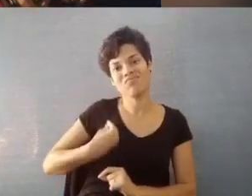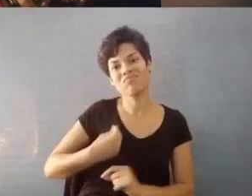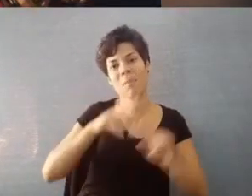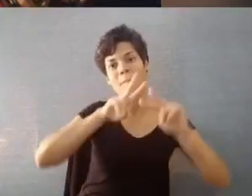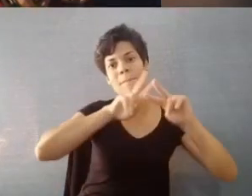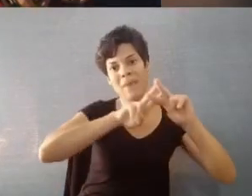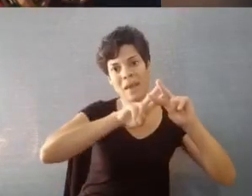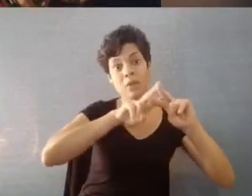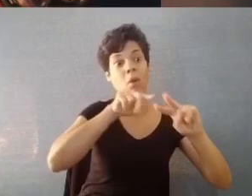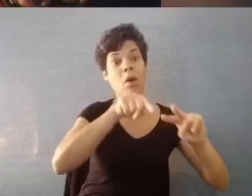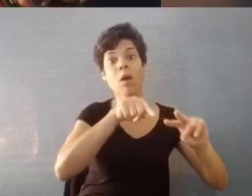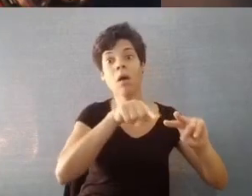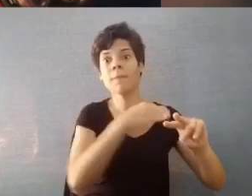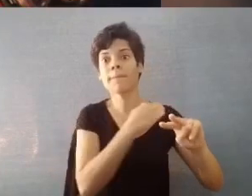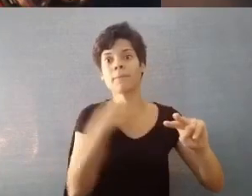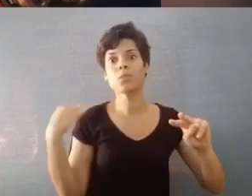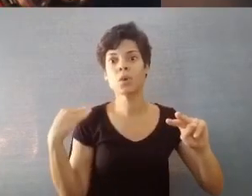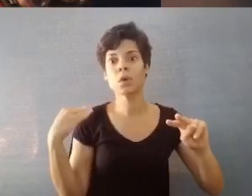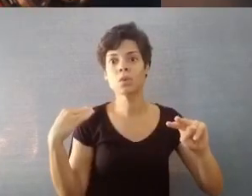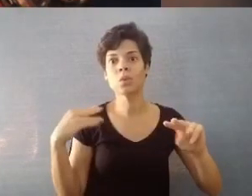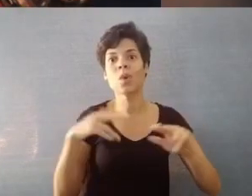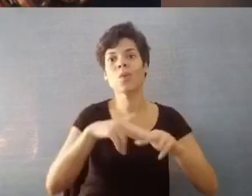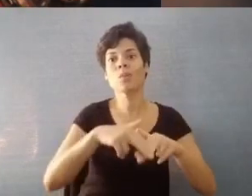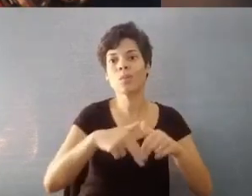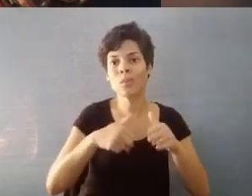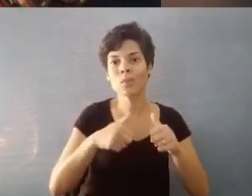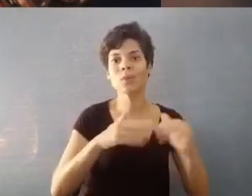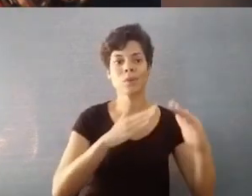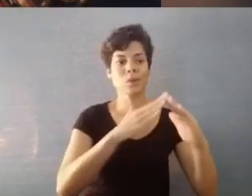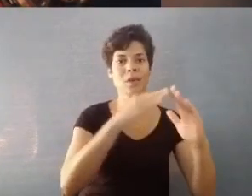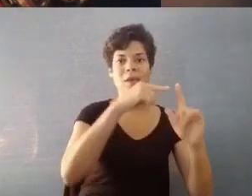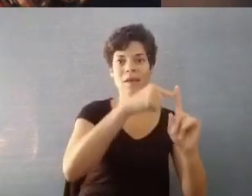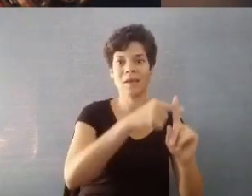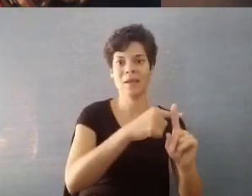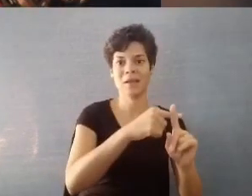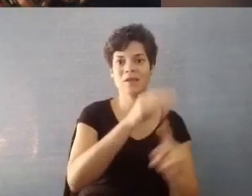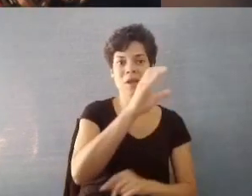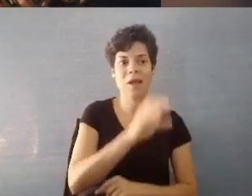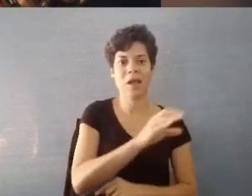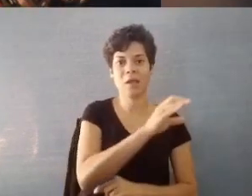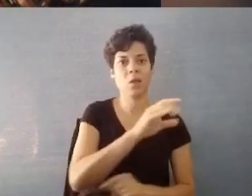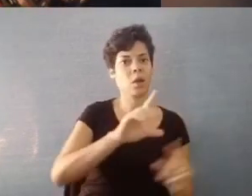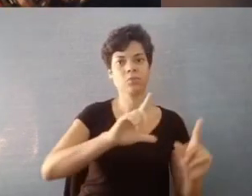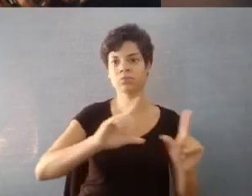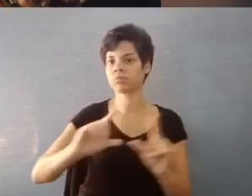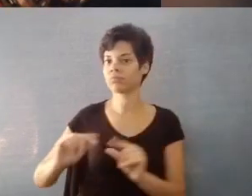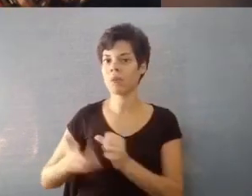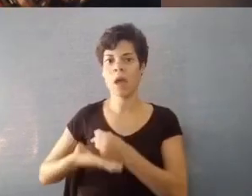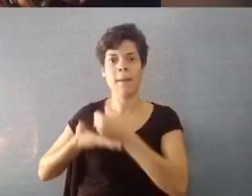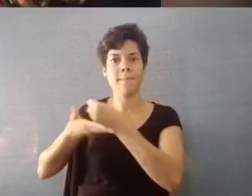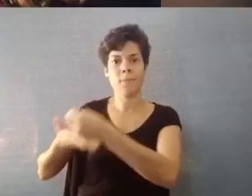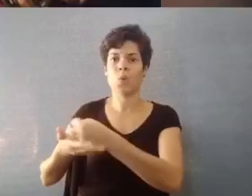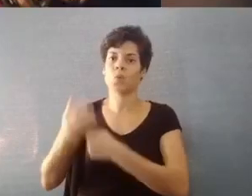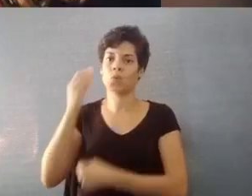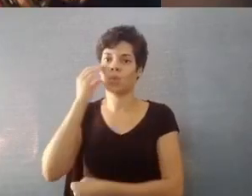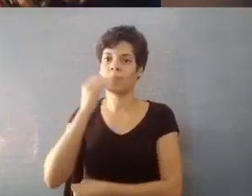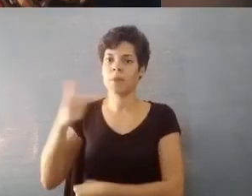Assim, a Igreja Católica diminuiu seu apoio ao governo de Dom Pedro II.